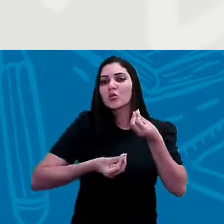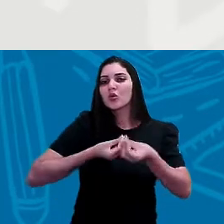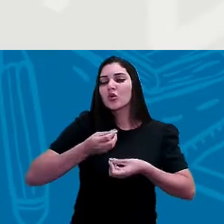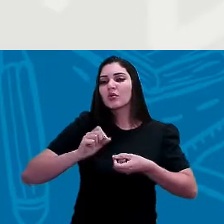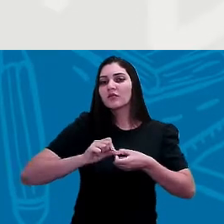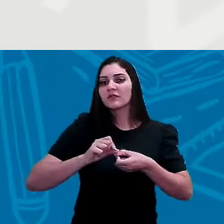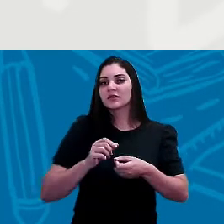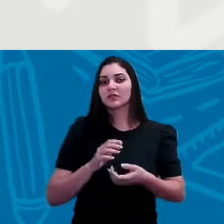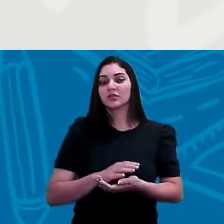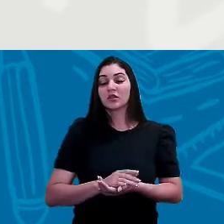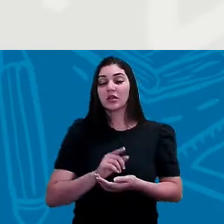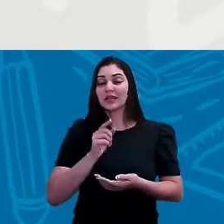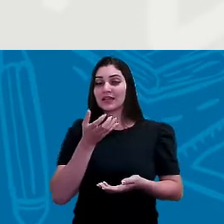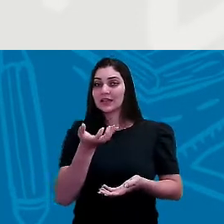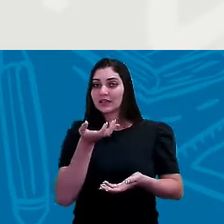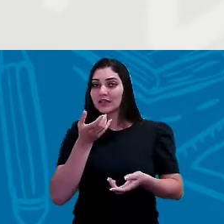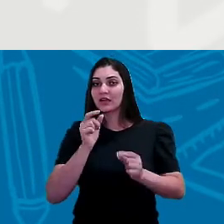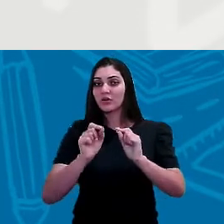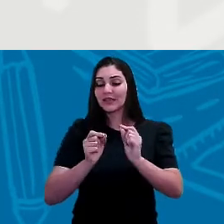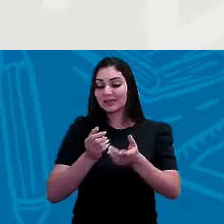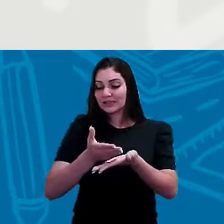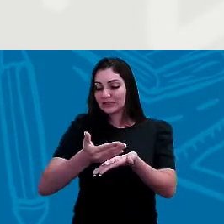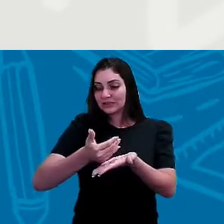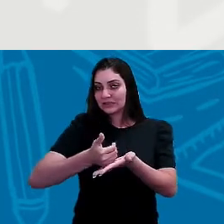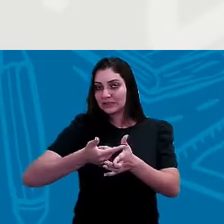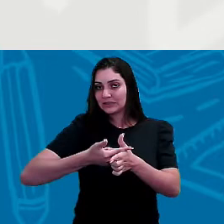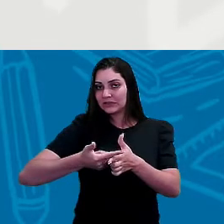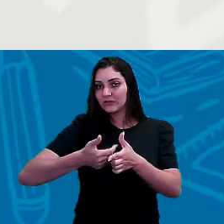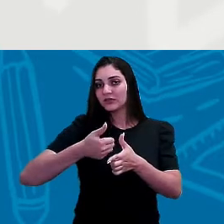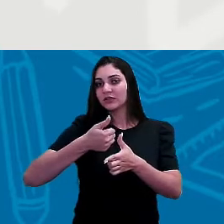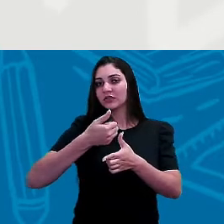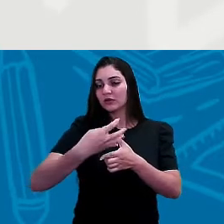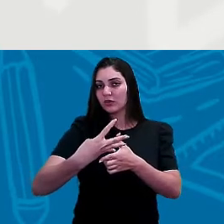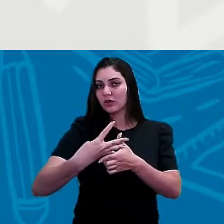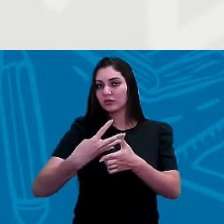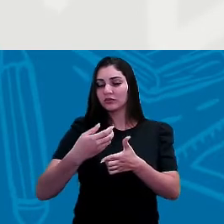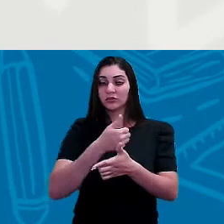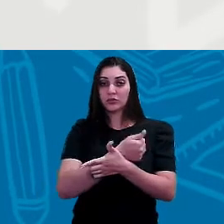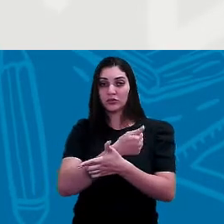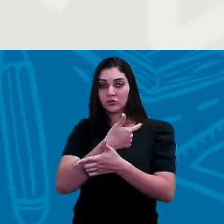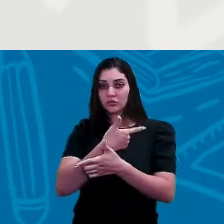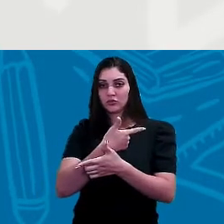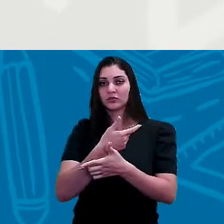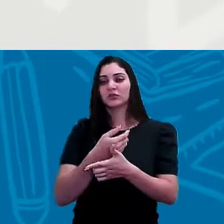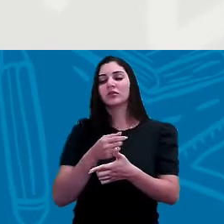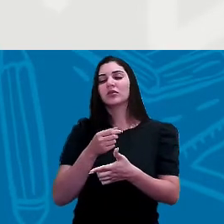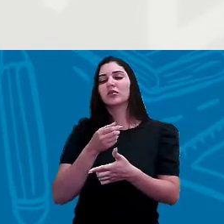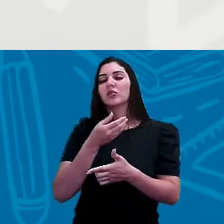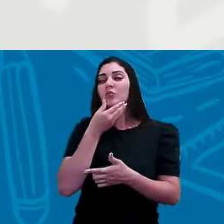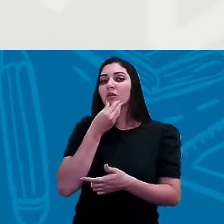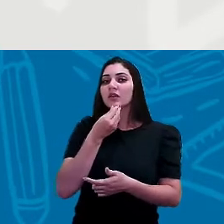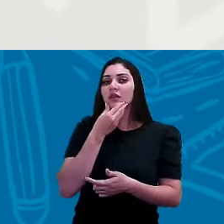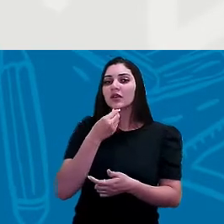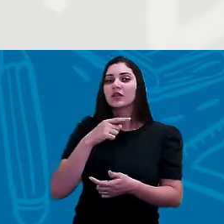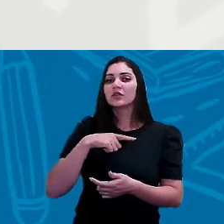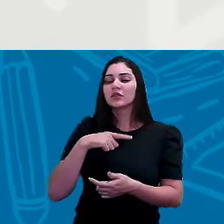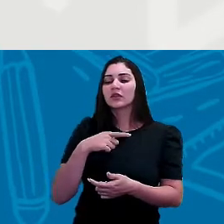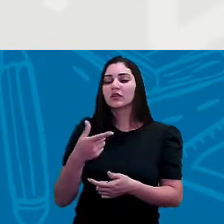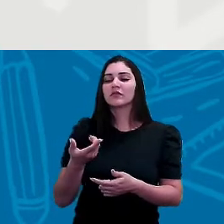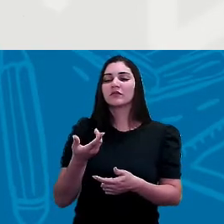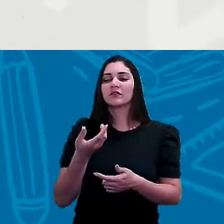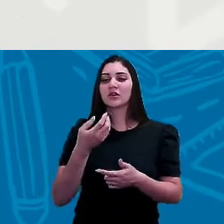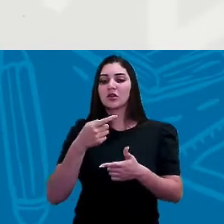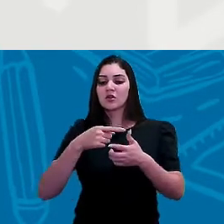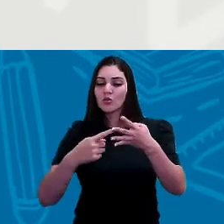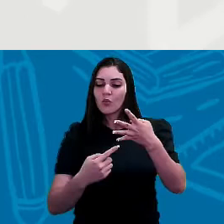Ele quer a quarta parte de 12, né, que ele diz ali, ó. Arthur colocou a quarta parte da